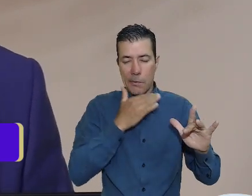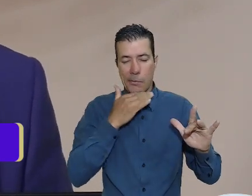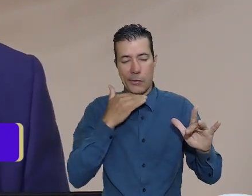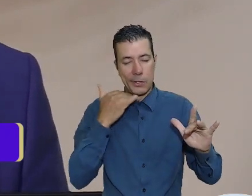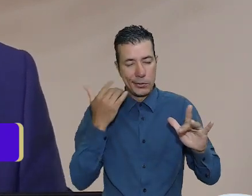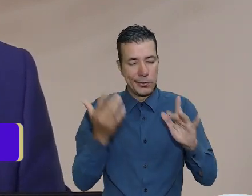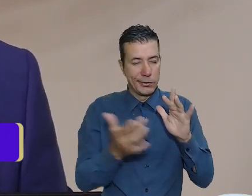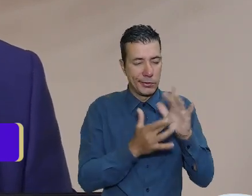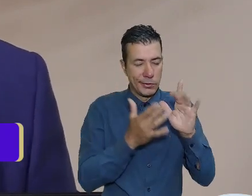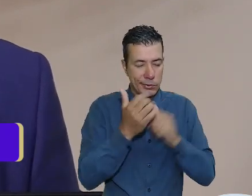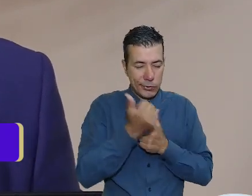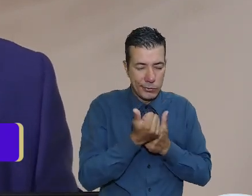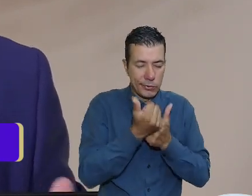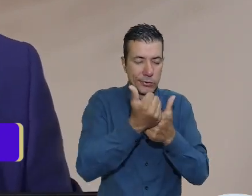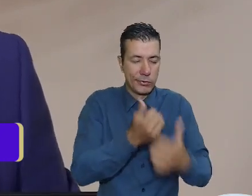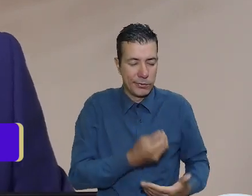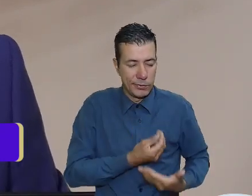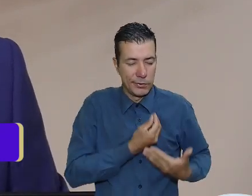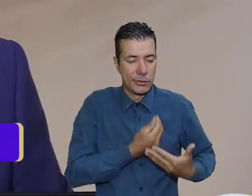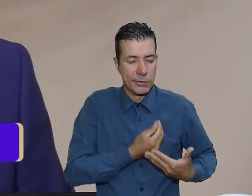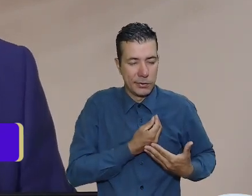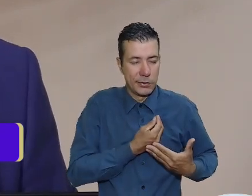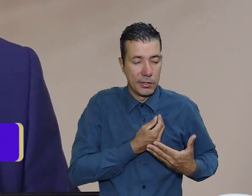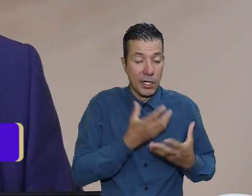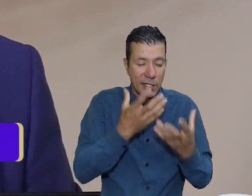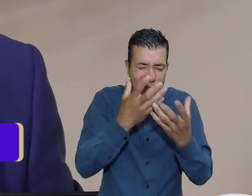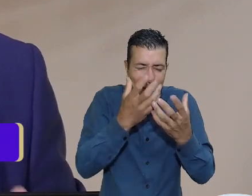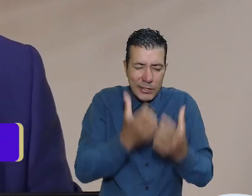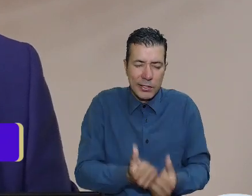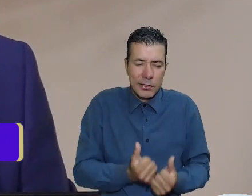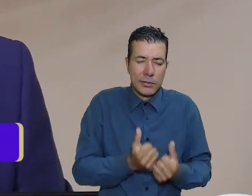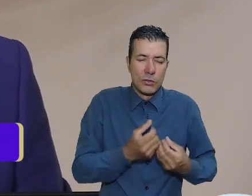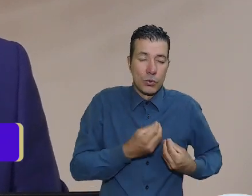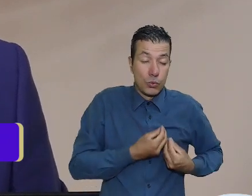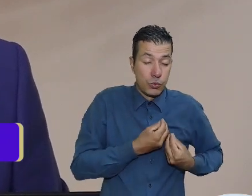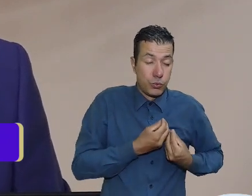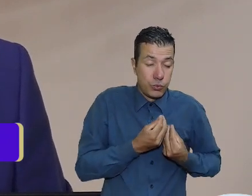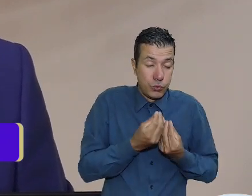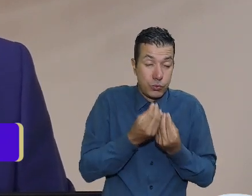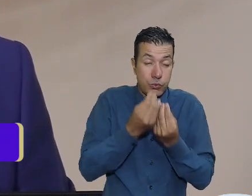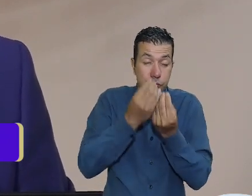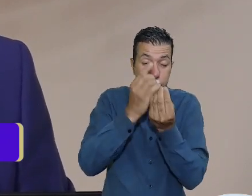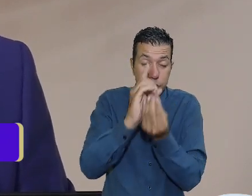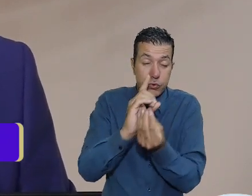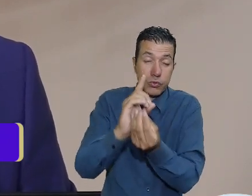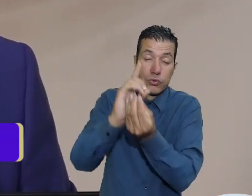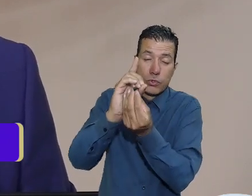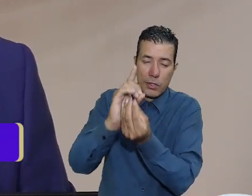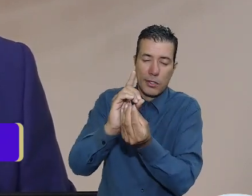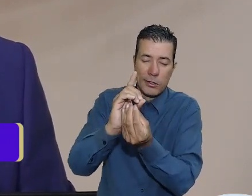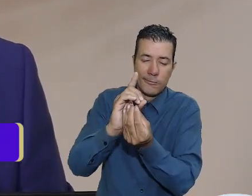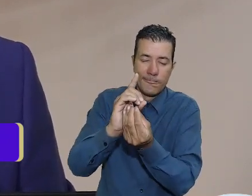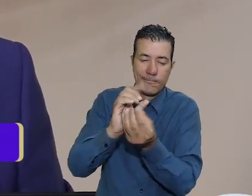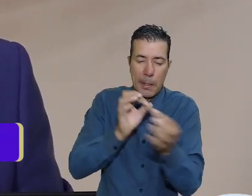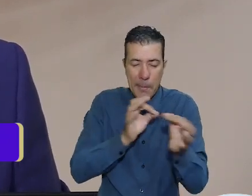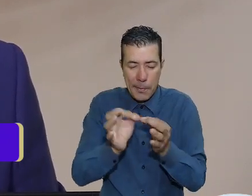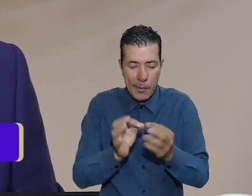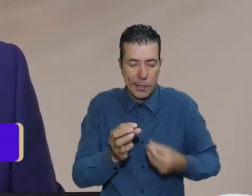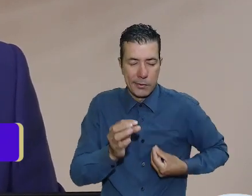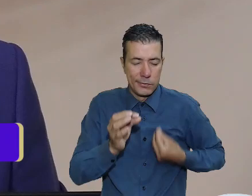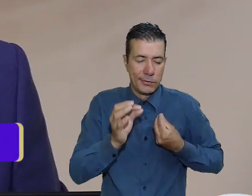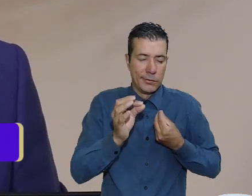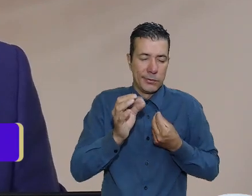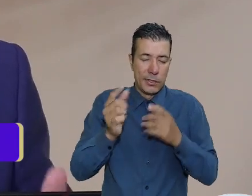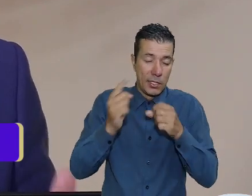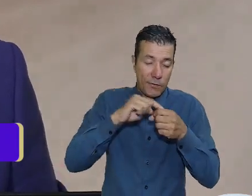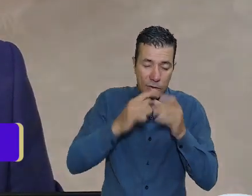Jesus. Nós queremos aceitar, nós queremos nos entregar, porque nós queremos estar preparados quando Jesus voltar. Ó Senhor, nos